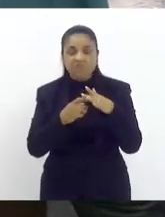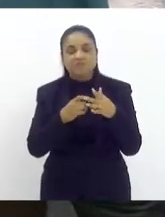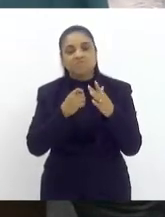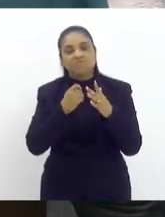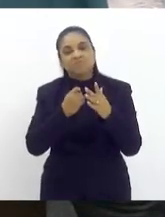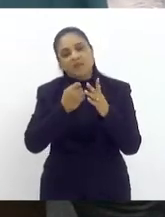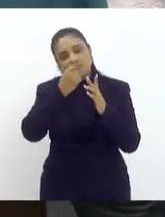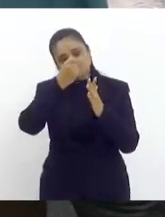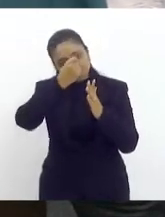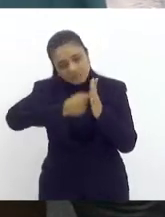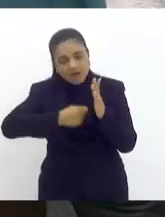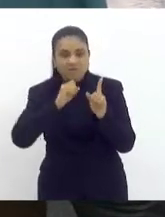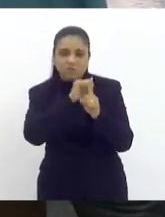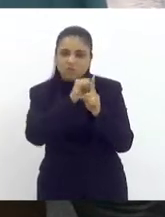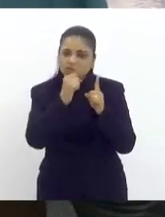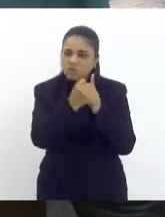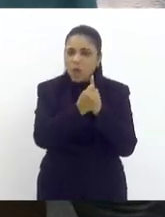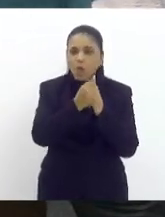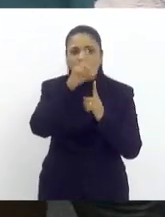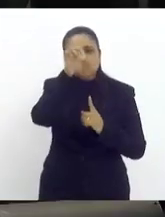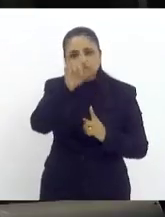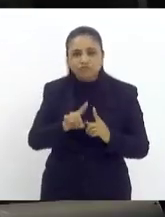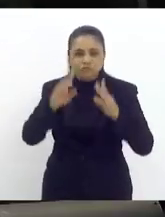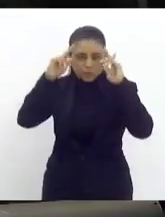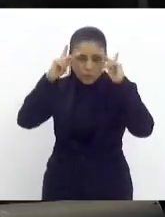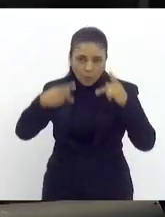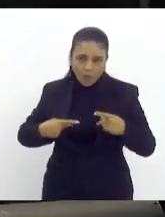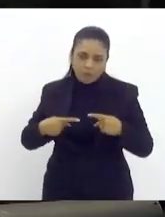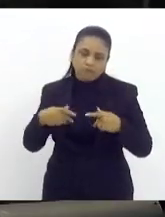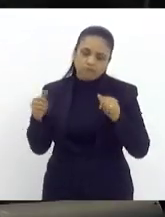para a dignidade humana. Contem com a gente aqui na LERJ.